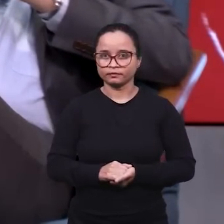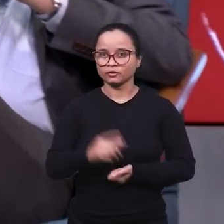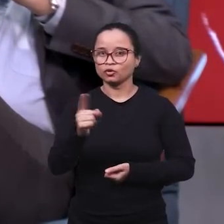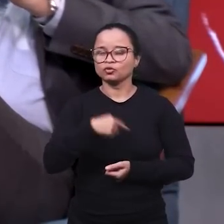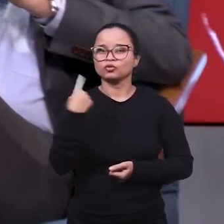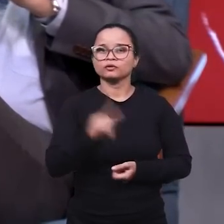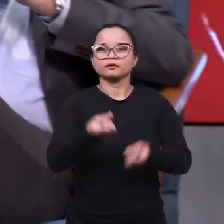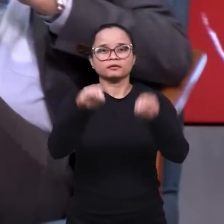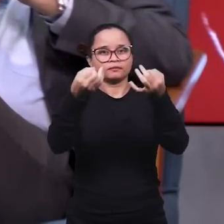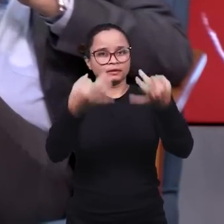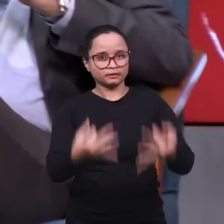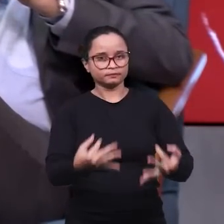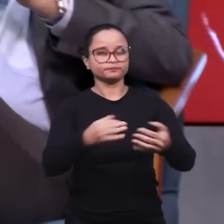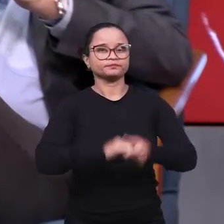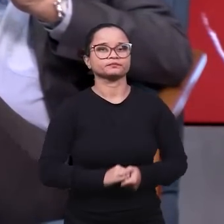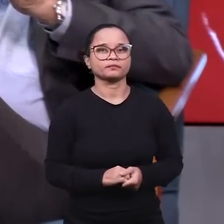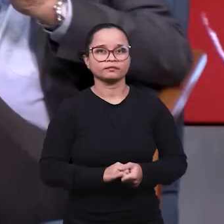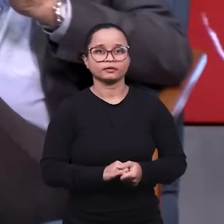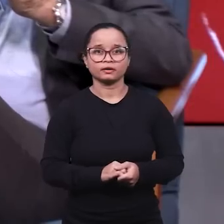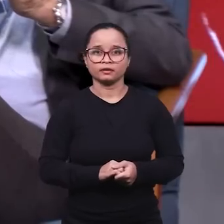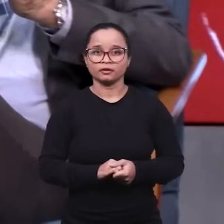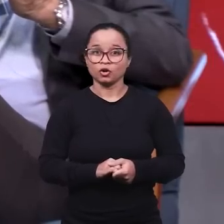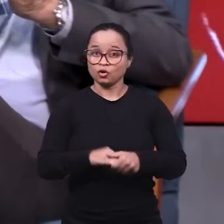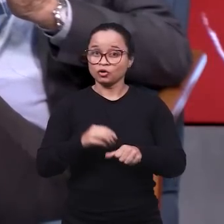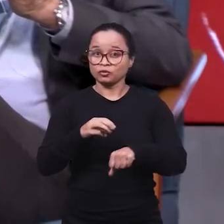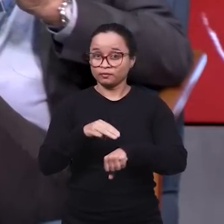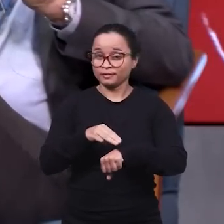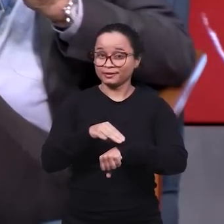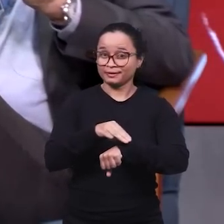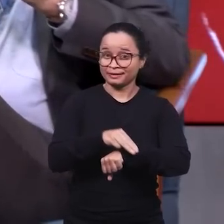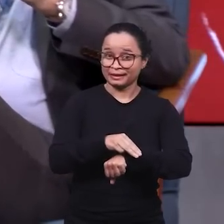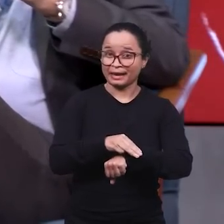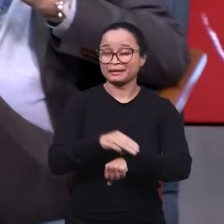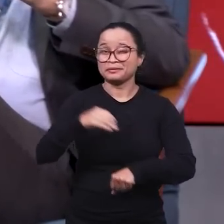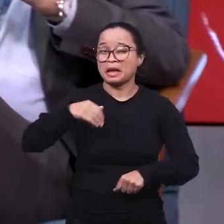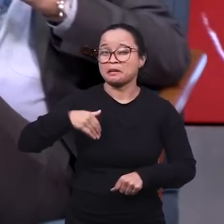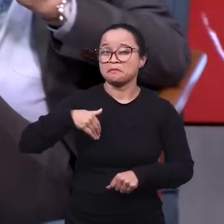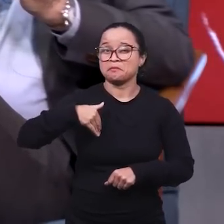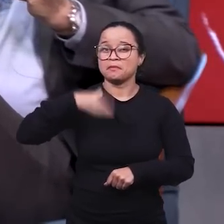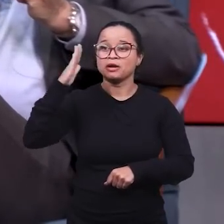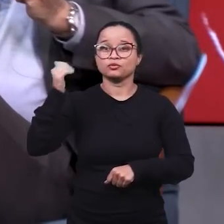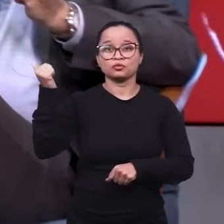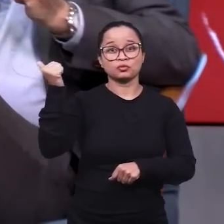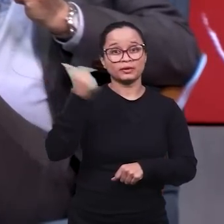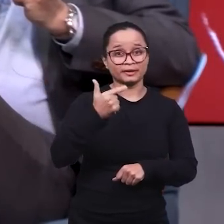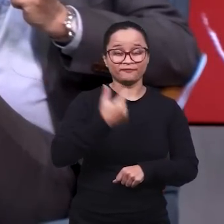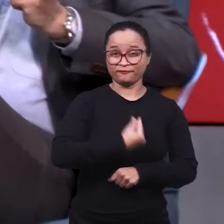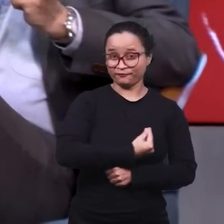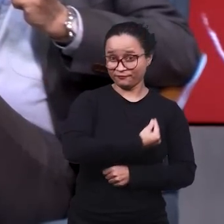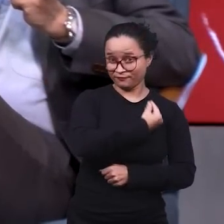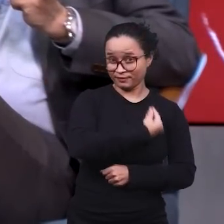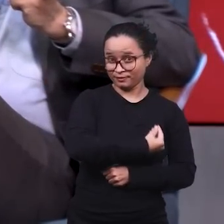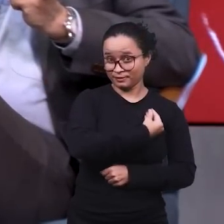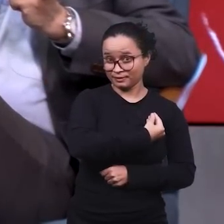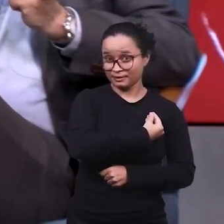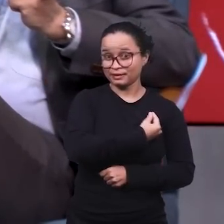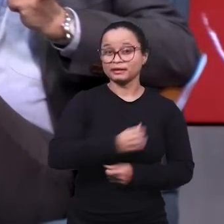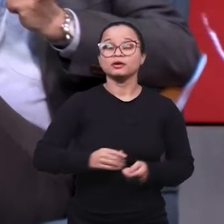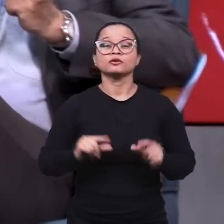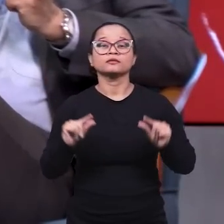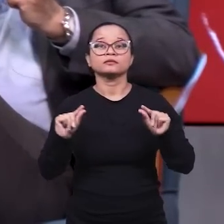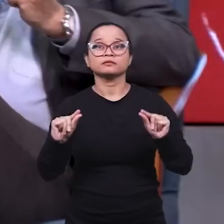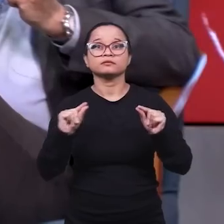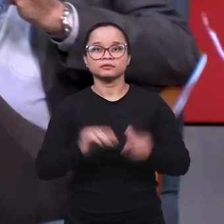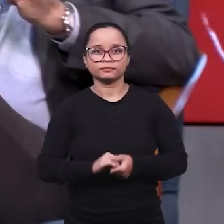nós dissemos que o ministério é maior que a vida, nós estamos falando que o ministério é maior que a